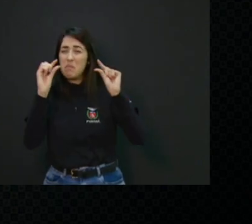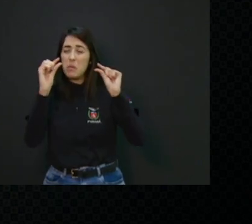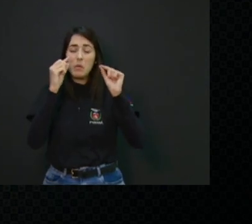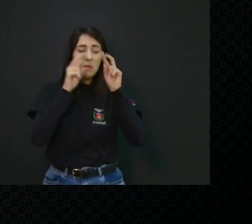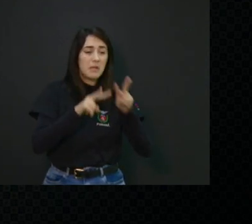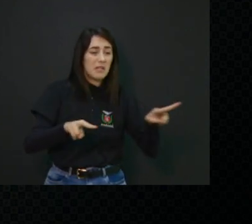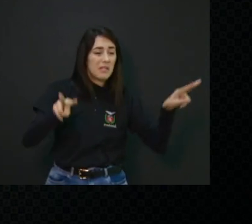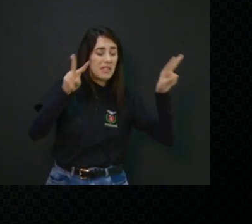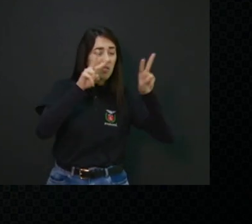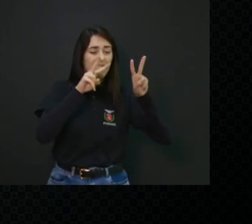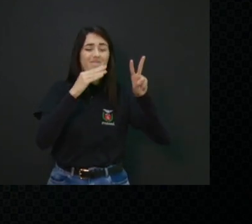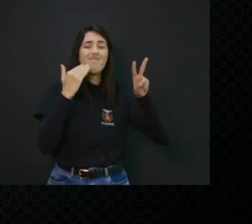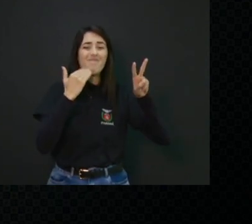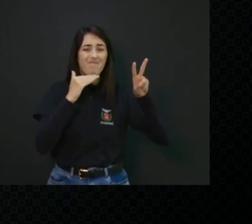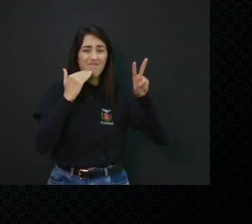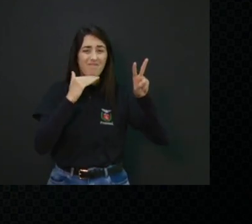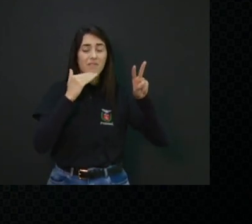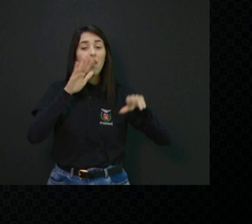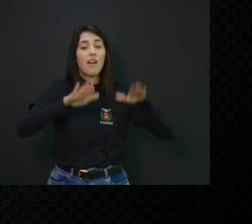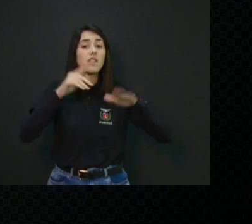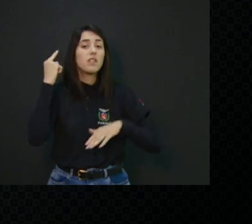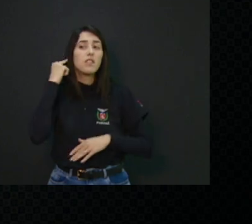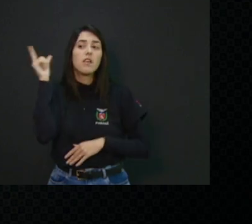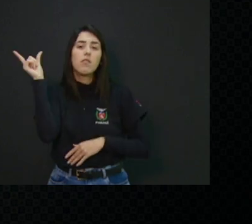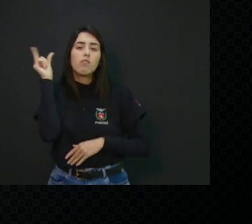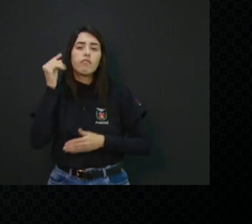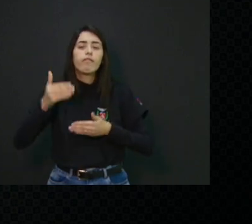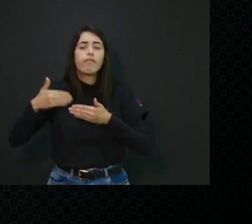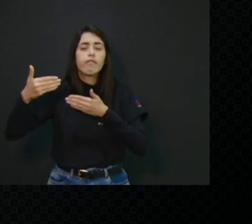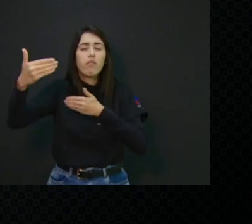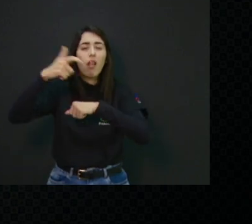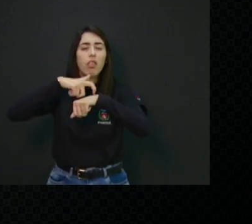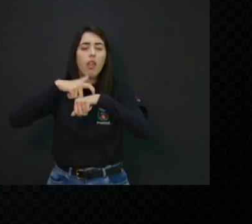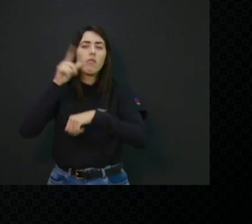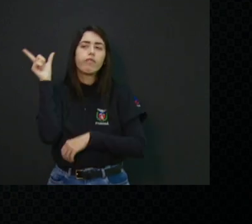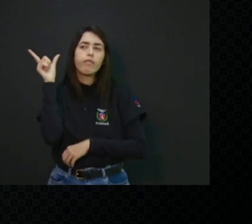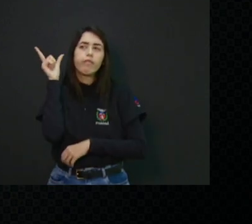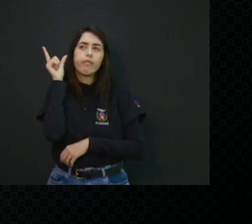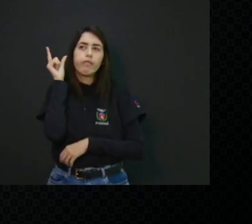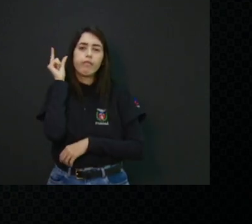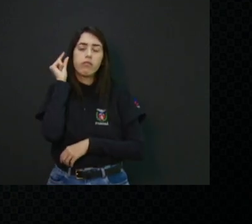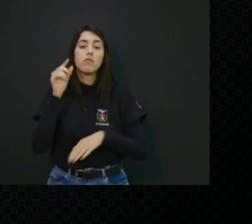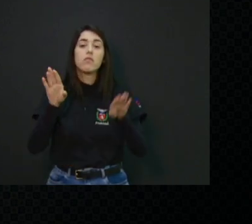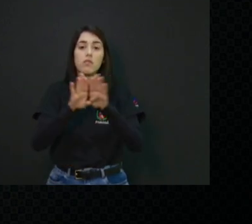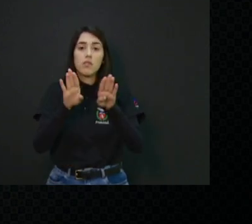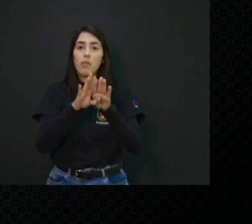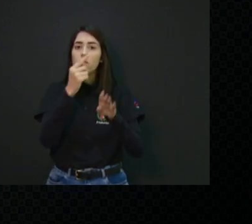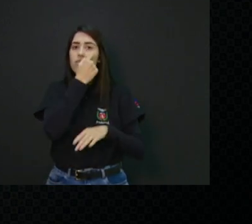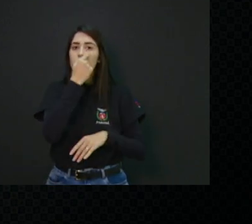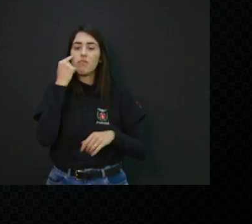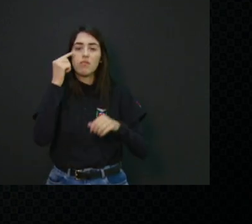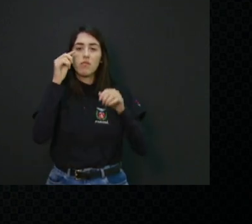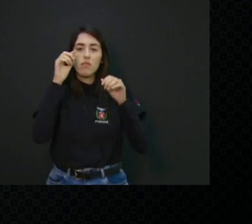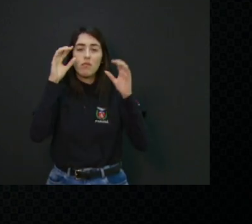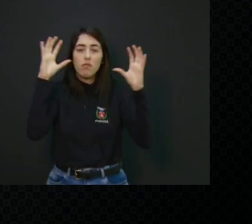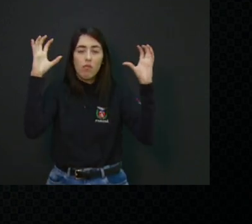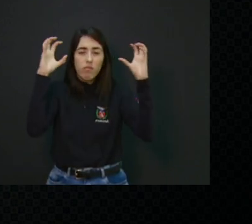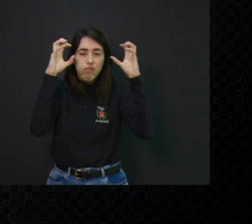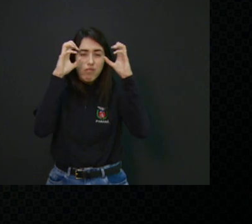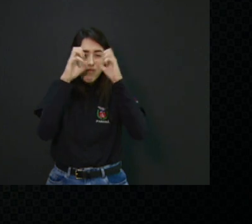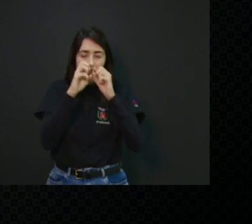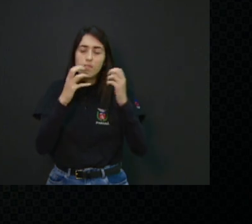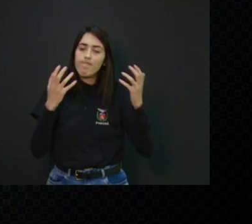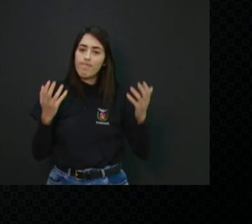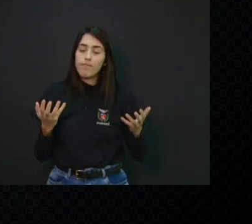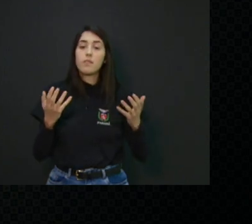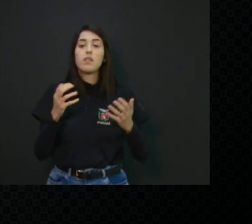questão progressiva a perda auditiva e também apresenta a baixa visão. E quando a gente menciona a